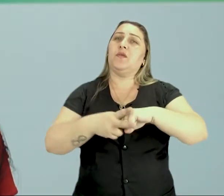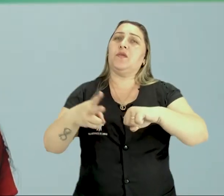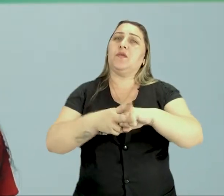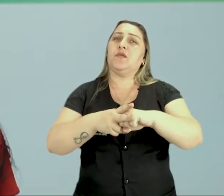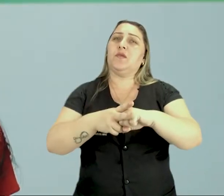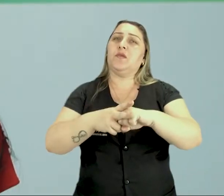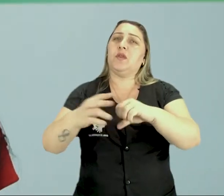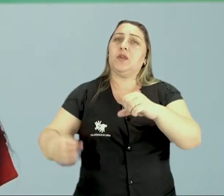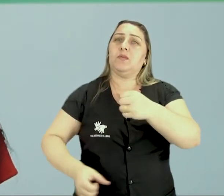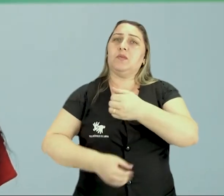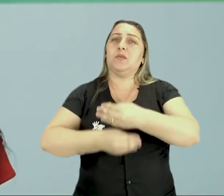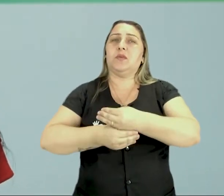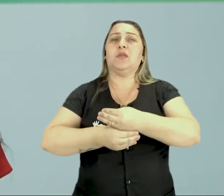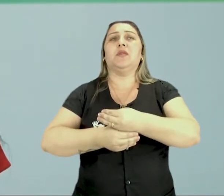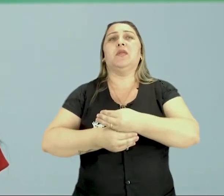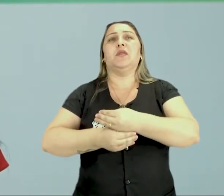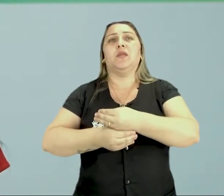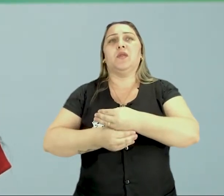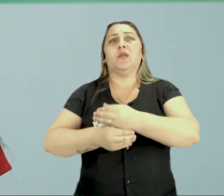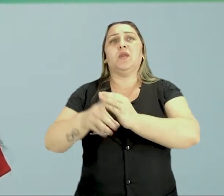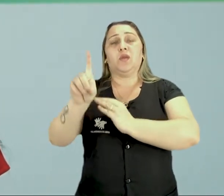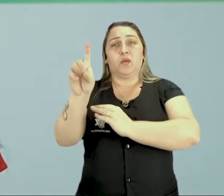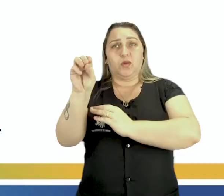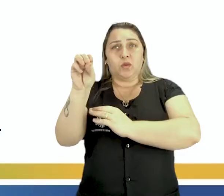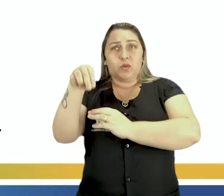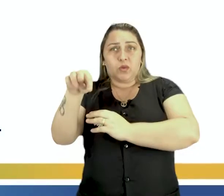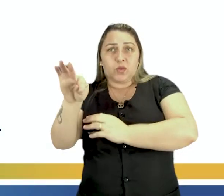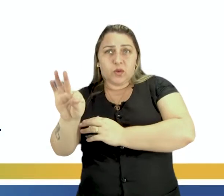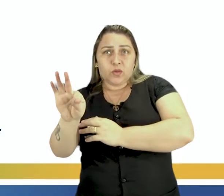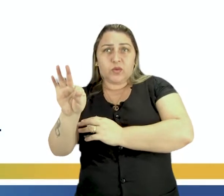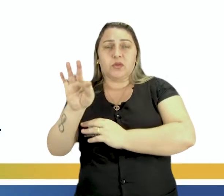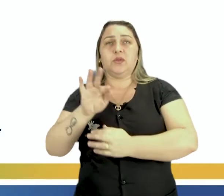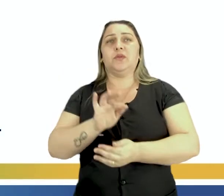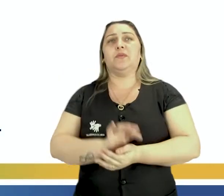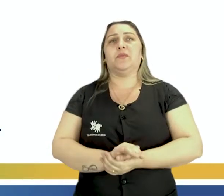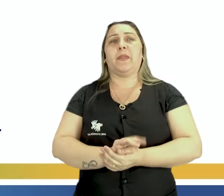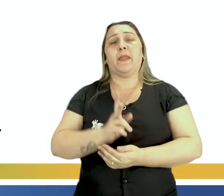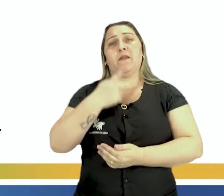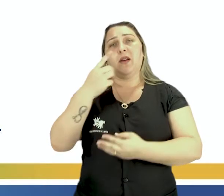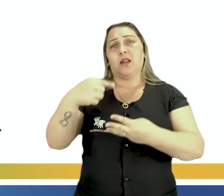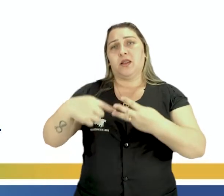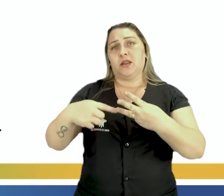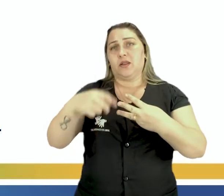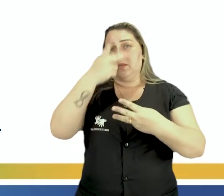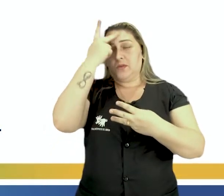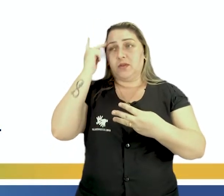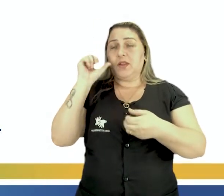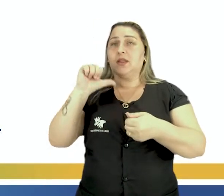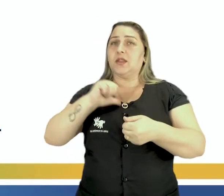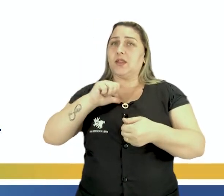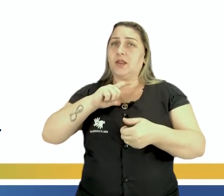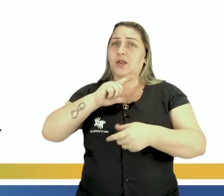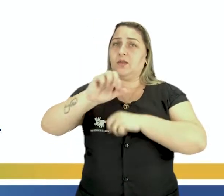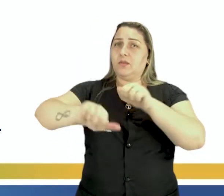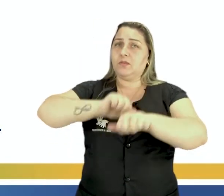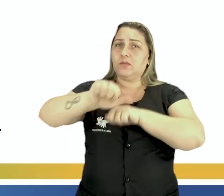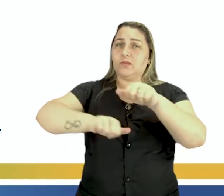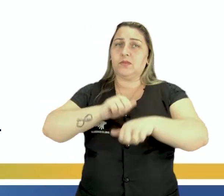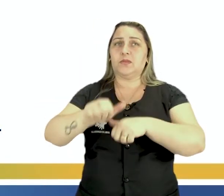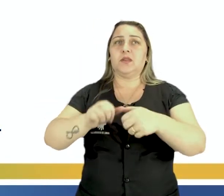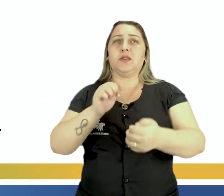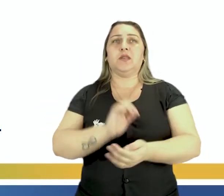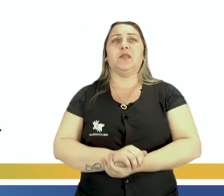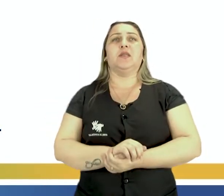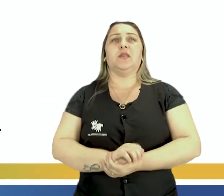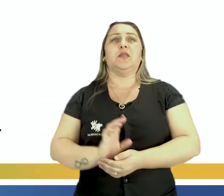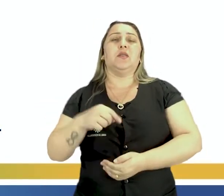forma negativa. Nesse caso, o don't. Quando a gente fala de terceira pessoa, vai ter uma mudançazinha aí. Primeira mudança